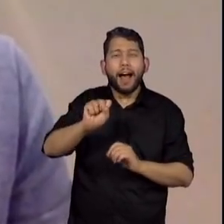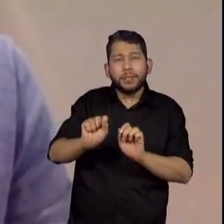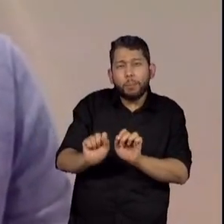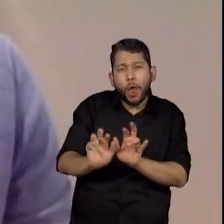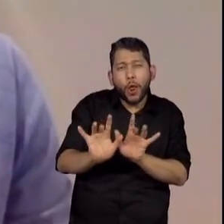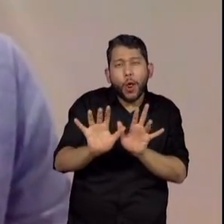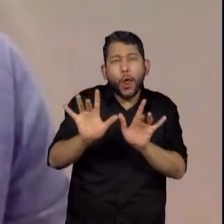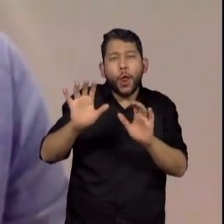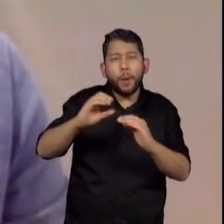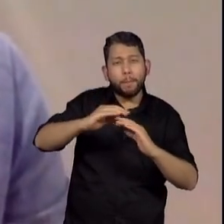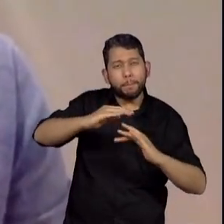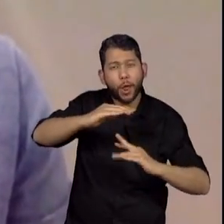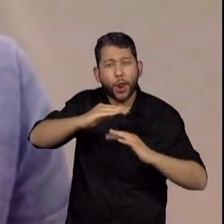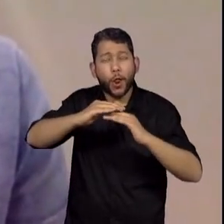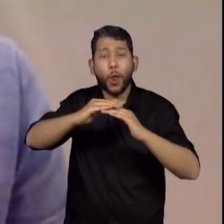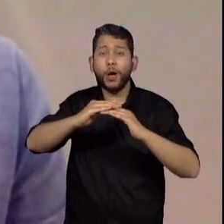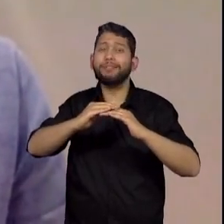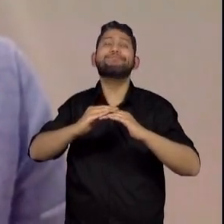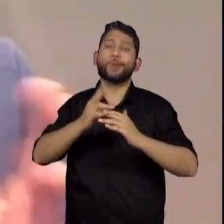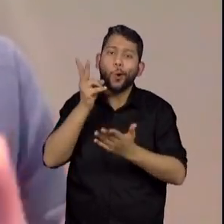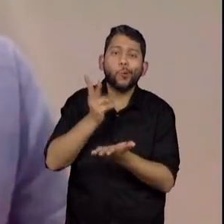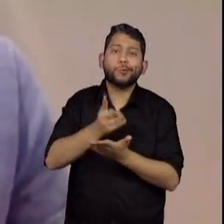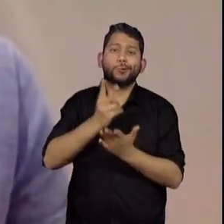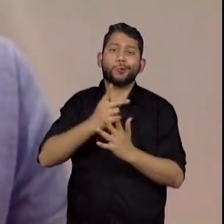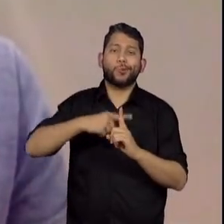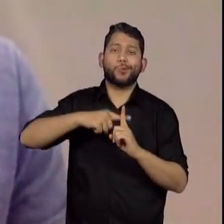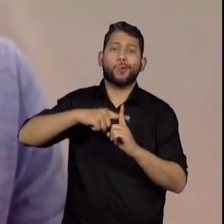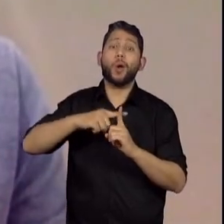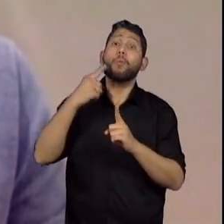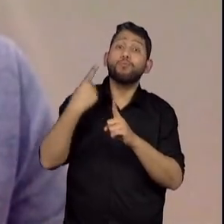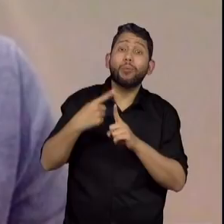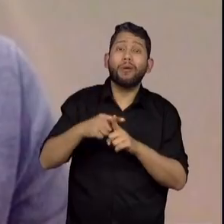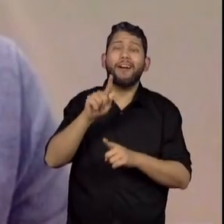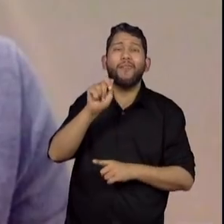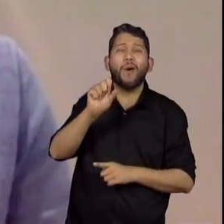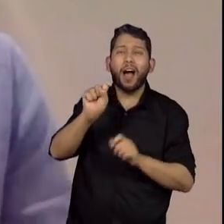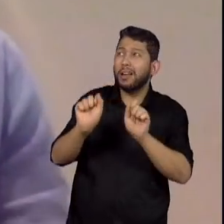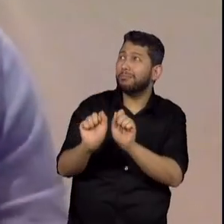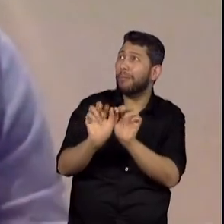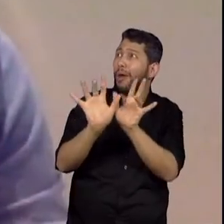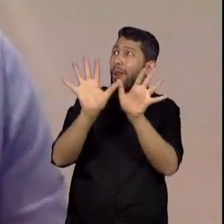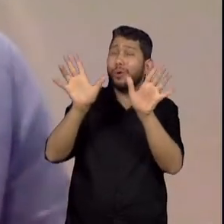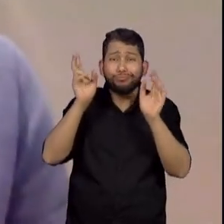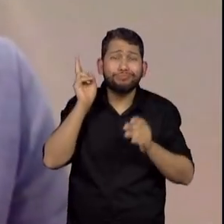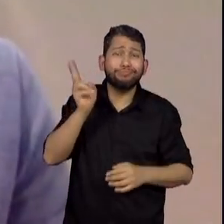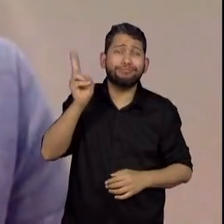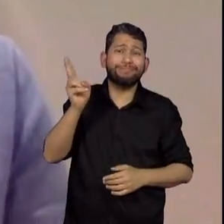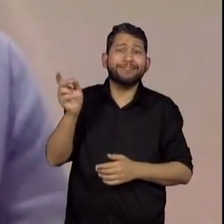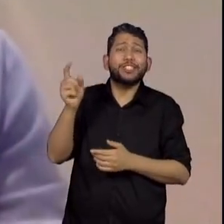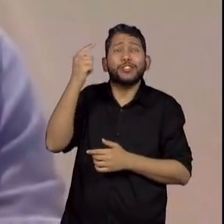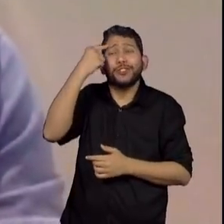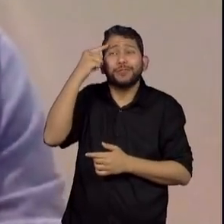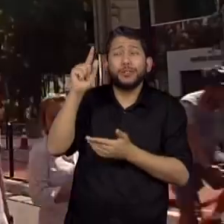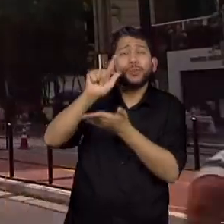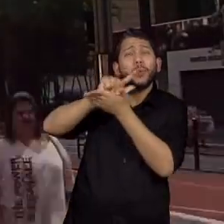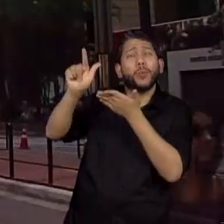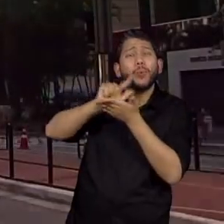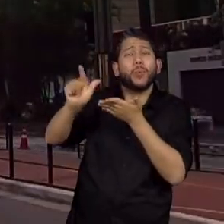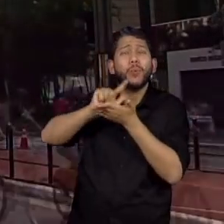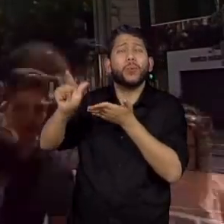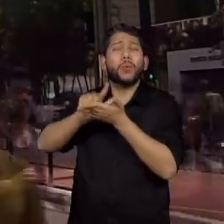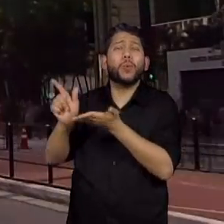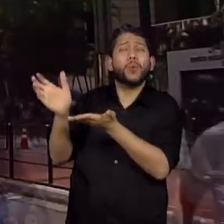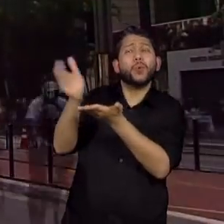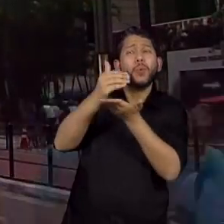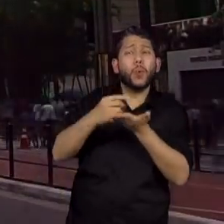continuar devido a esse comportamento desses gases na atmosfera. E eu acho que o que a gente tem que pensar é investir em adaptação,